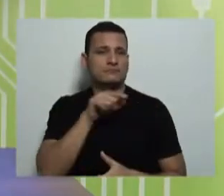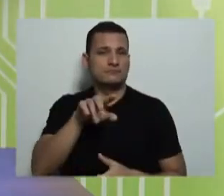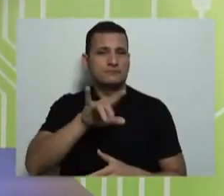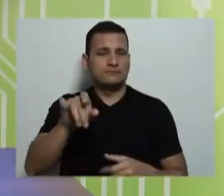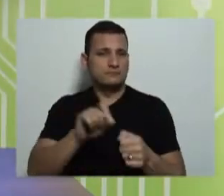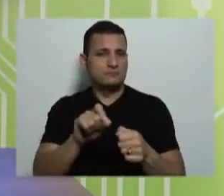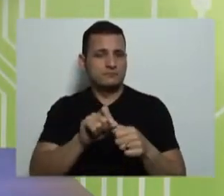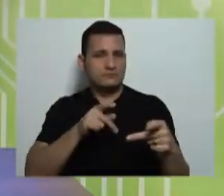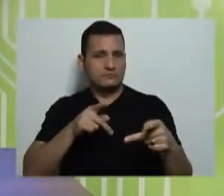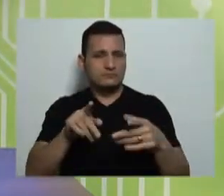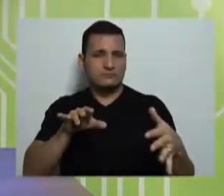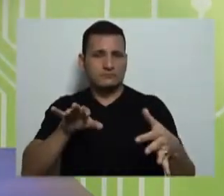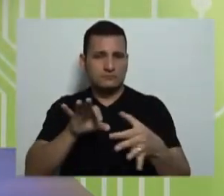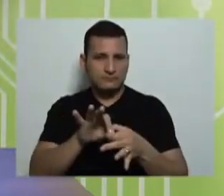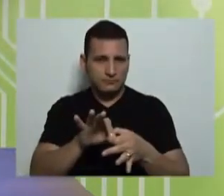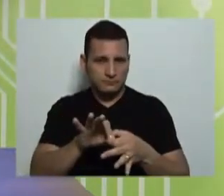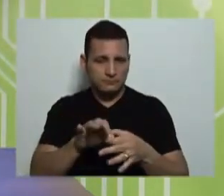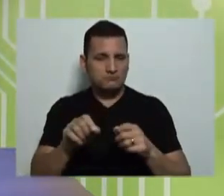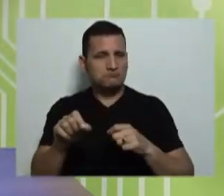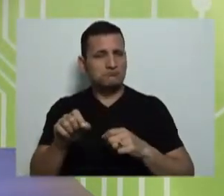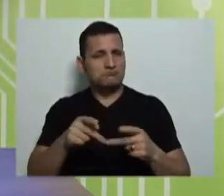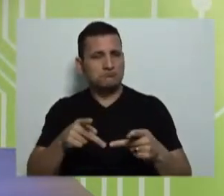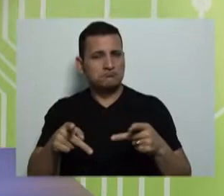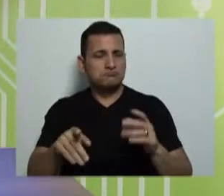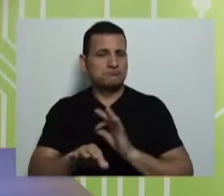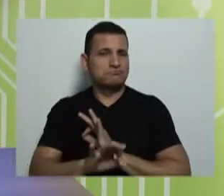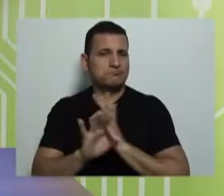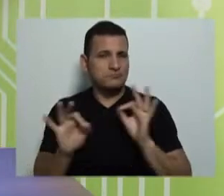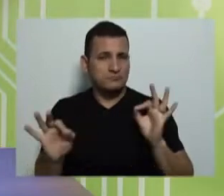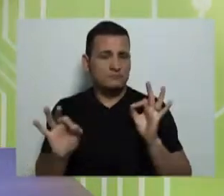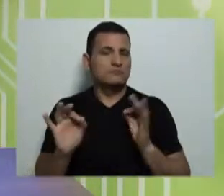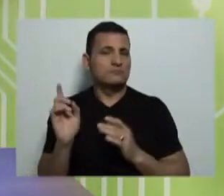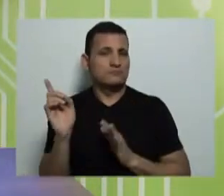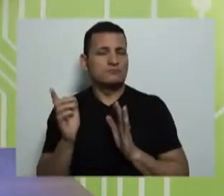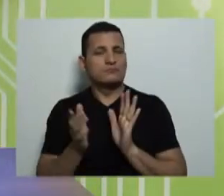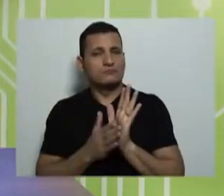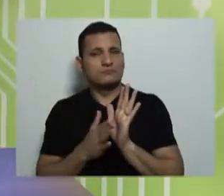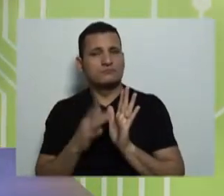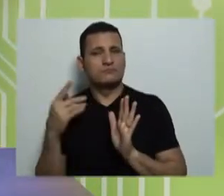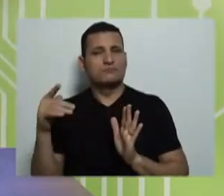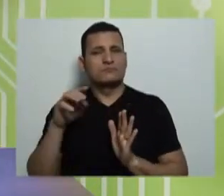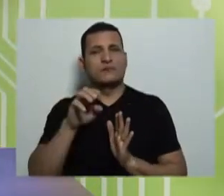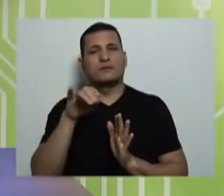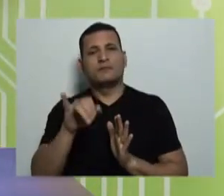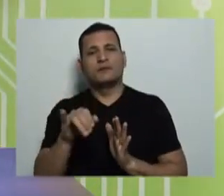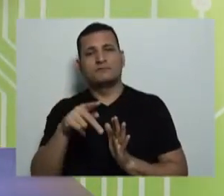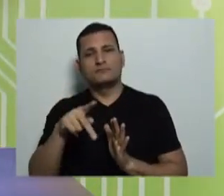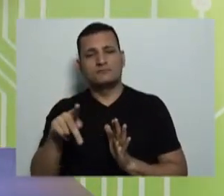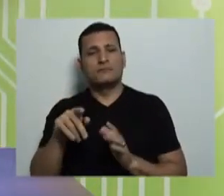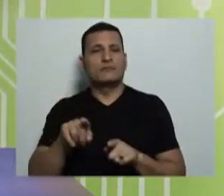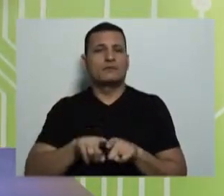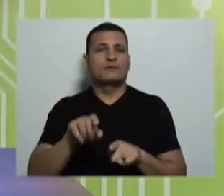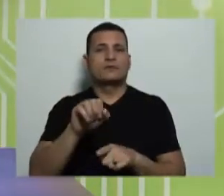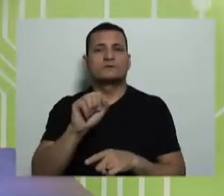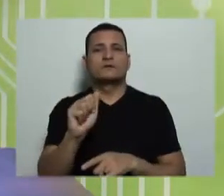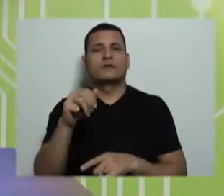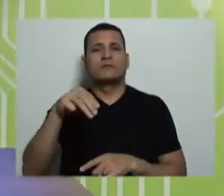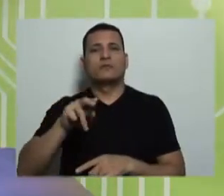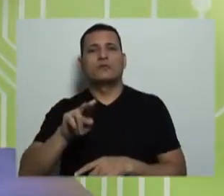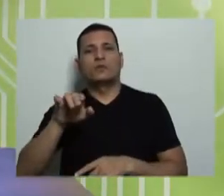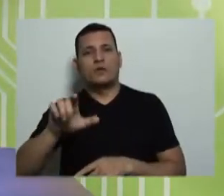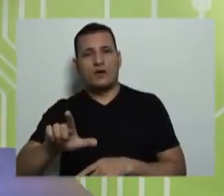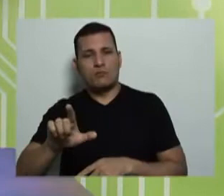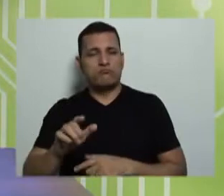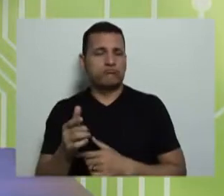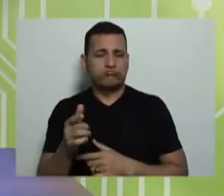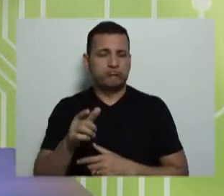projeto integrador. Um projeto maravilhoso aí, idealizado pela professora Emi, pelo professor Samuel e por demais professores. Contudo,